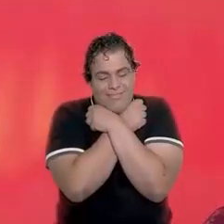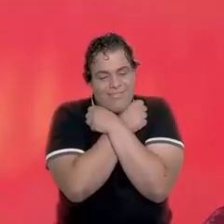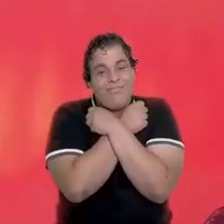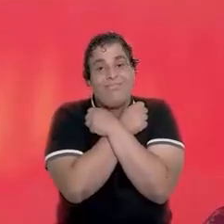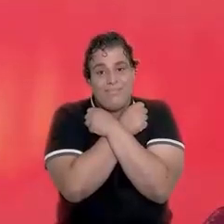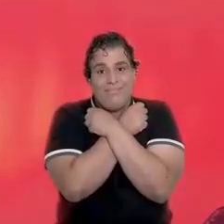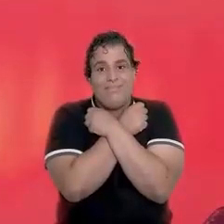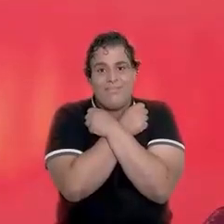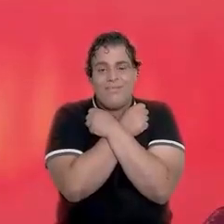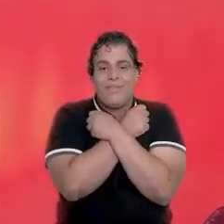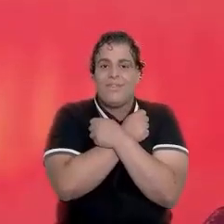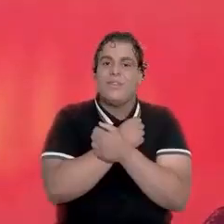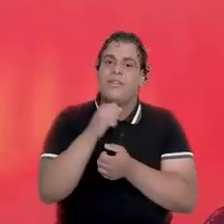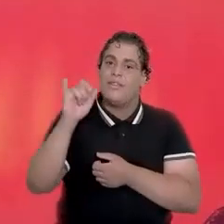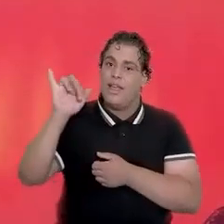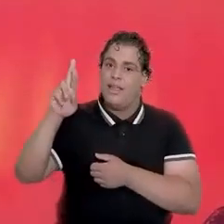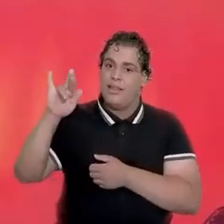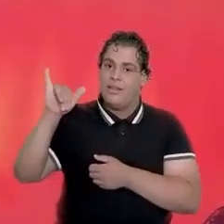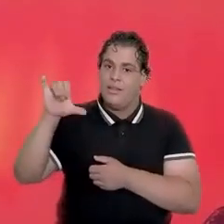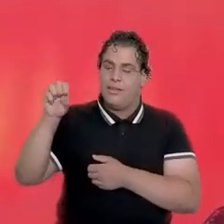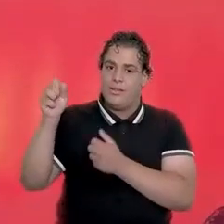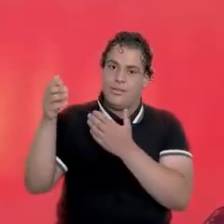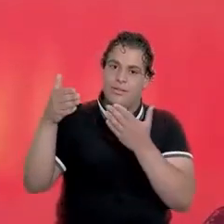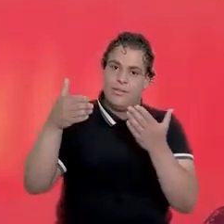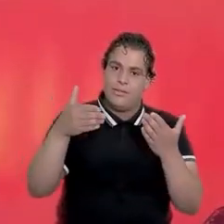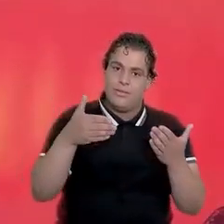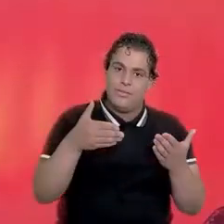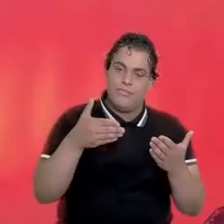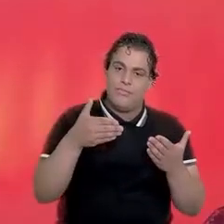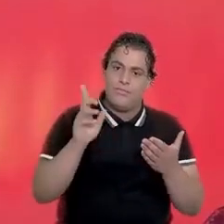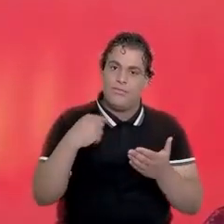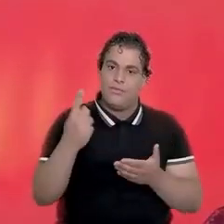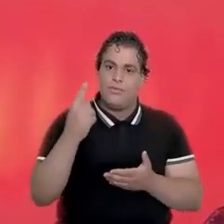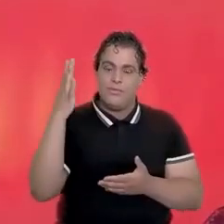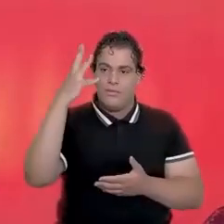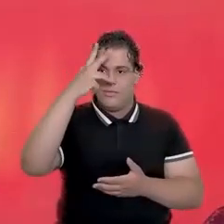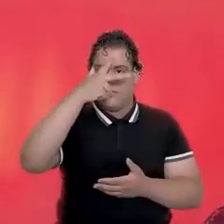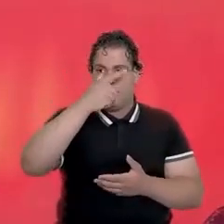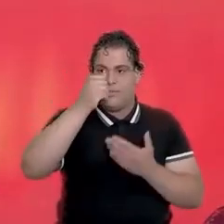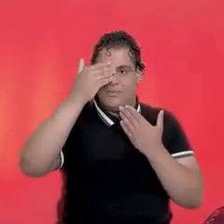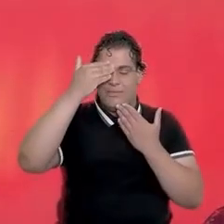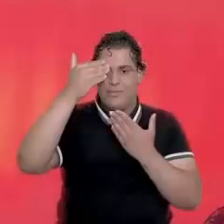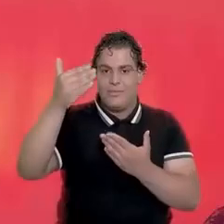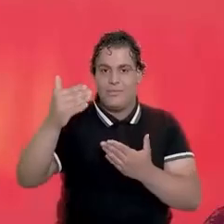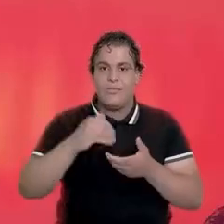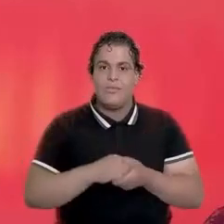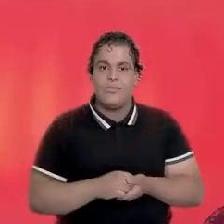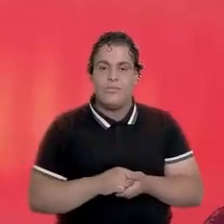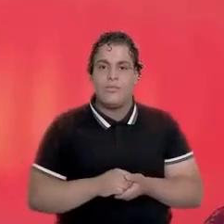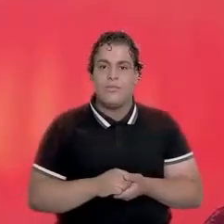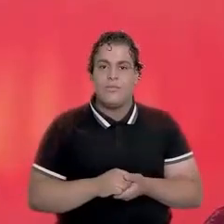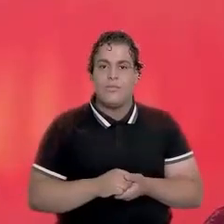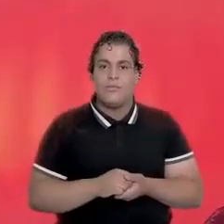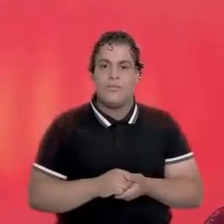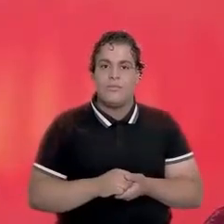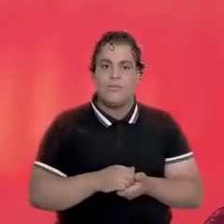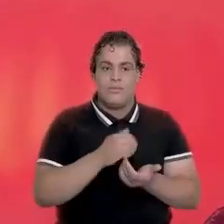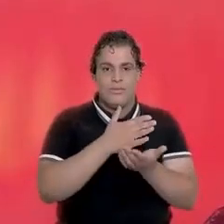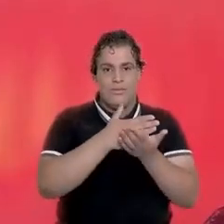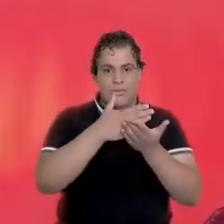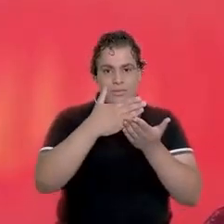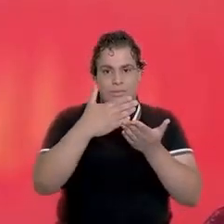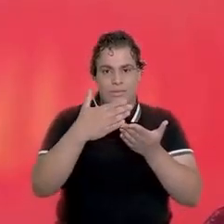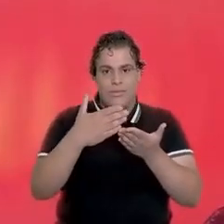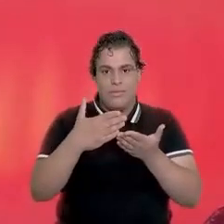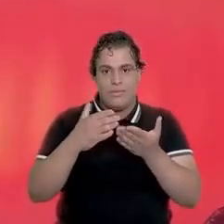a Iris colocou para nós lindamente. Muito obrigada, Iris, para já fazer uma introdução